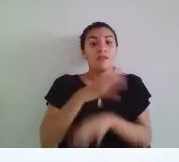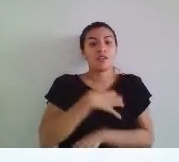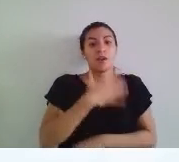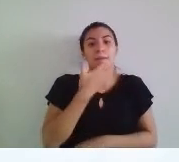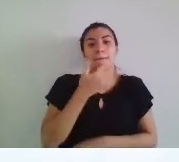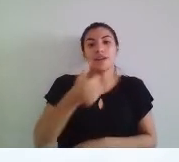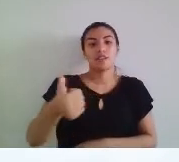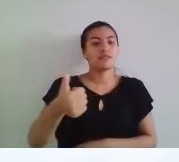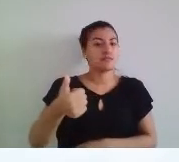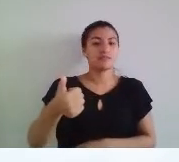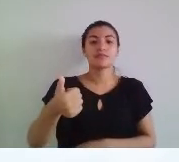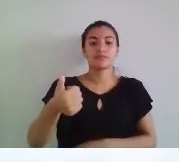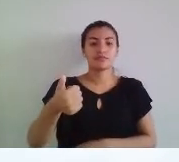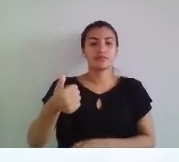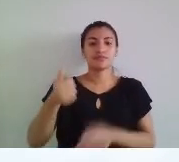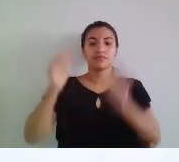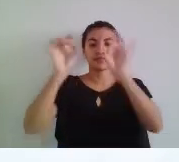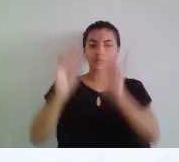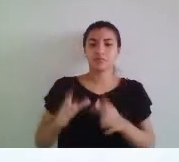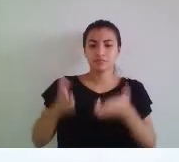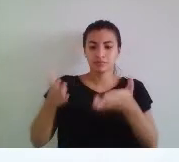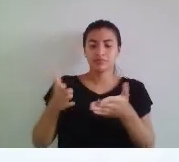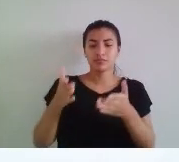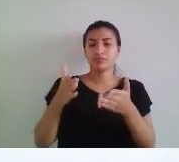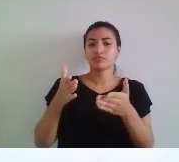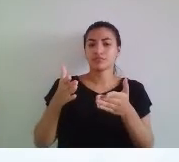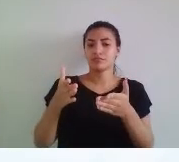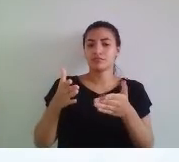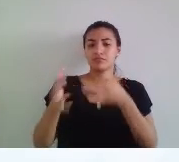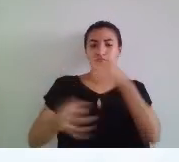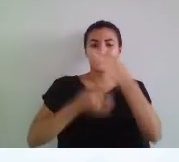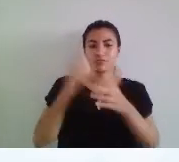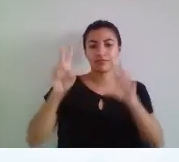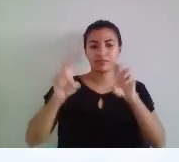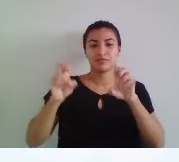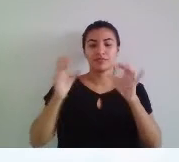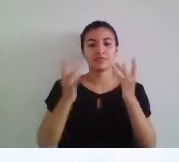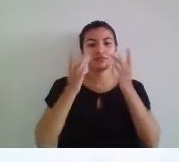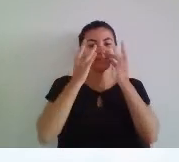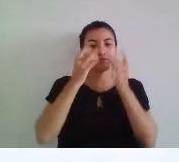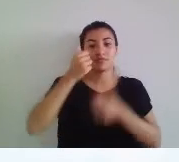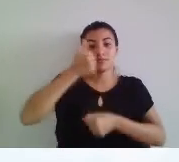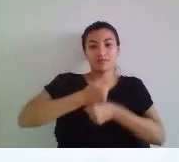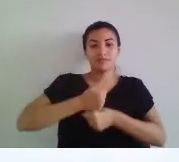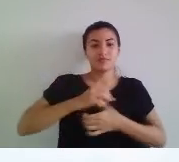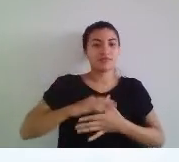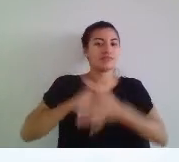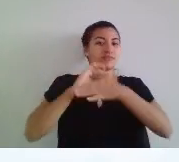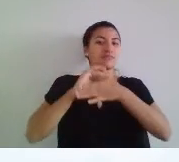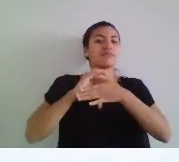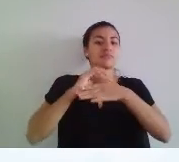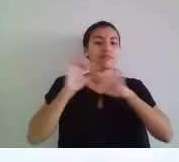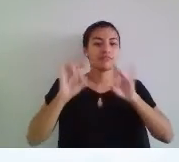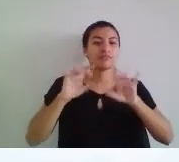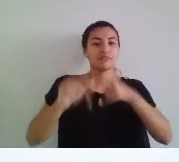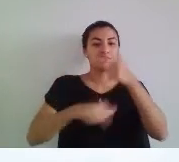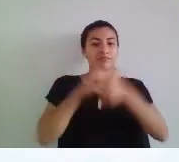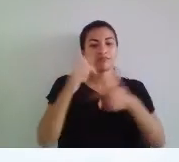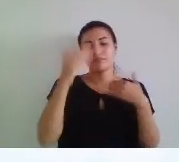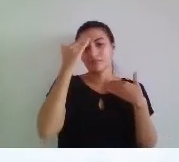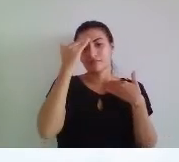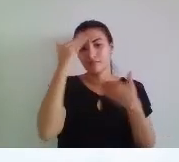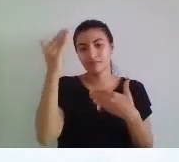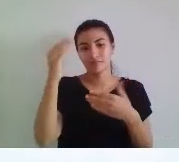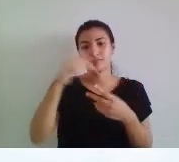melhor, especialmente depois dessa tua observação sobre a nossa presença nos cargos de liderança e no mercado de trabalho, agradecendo